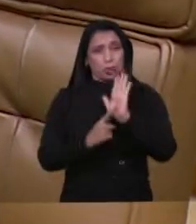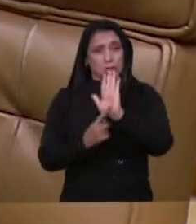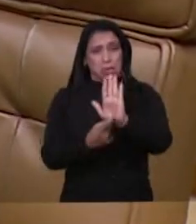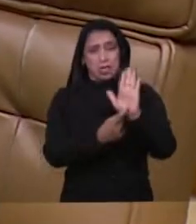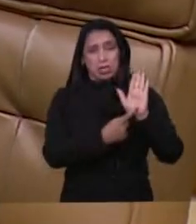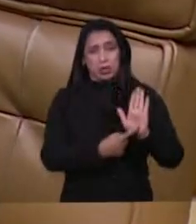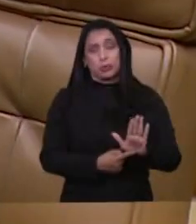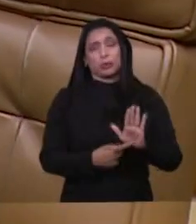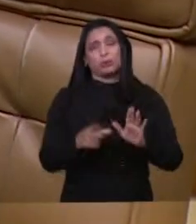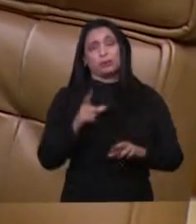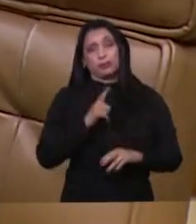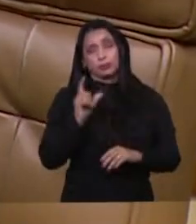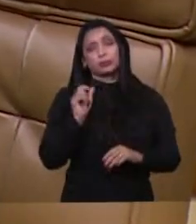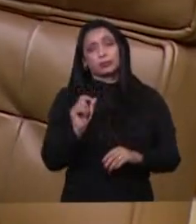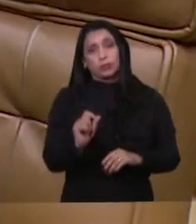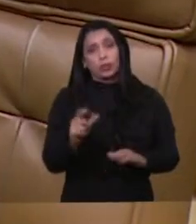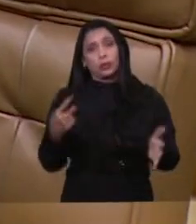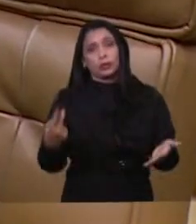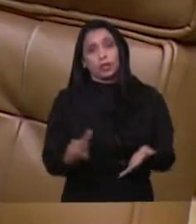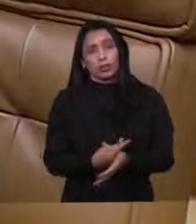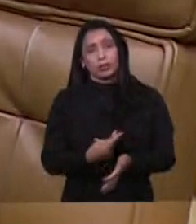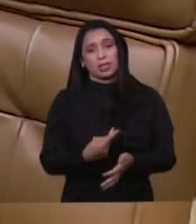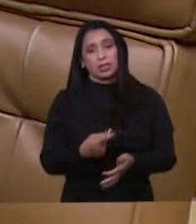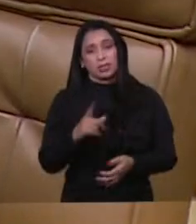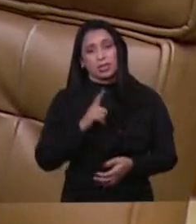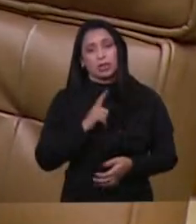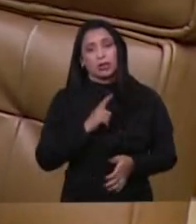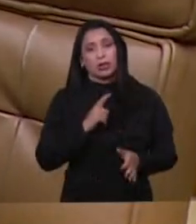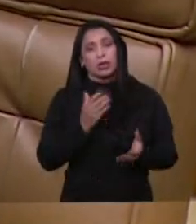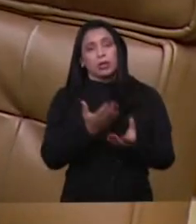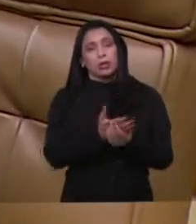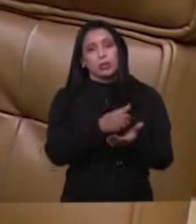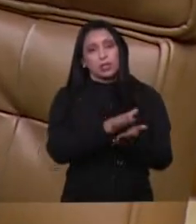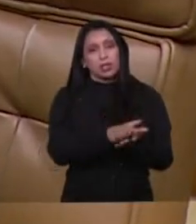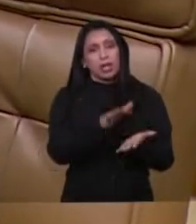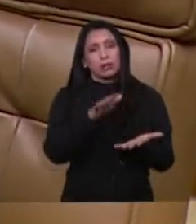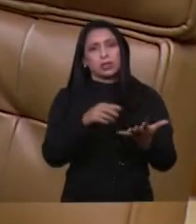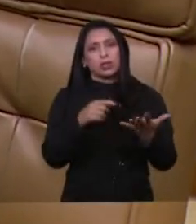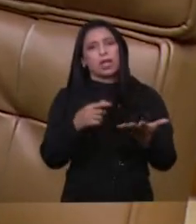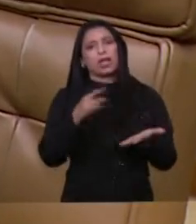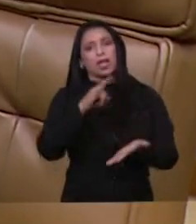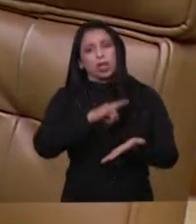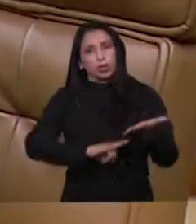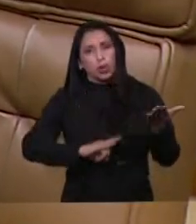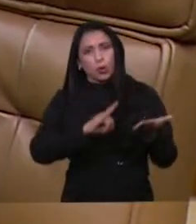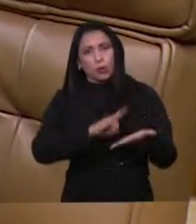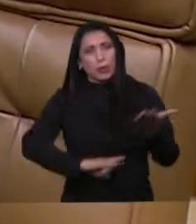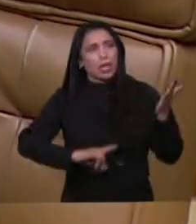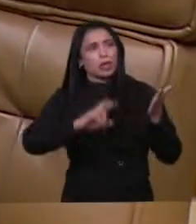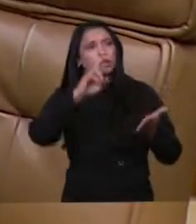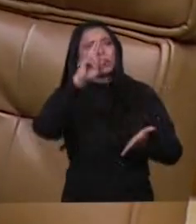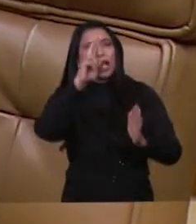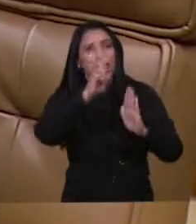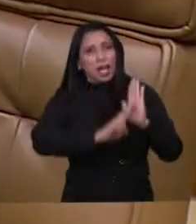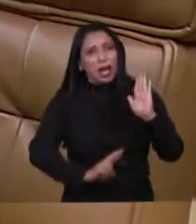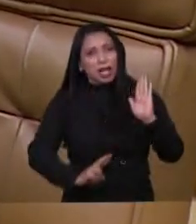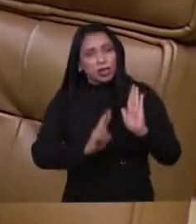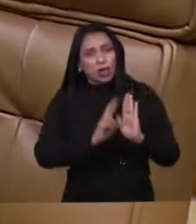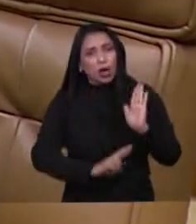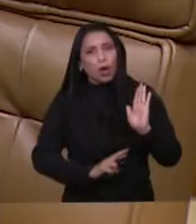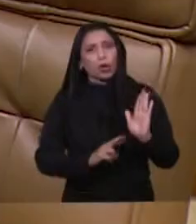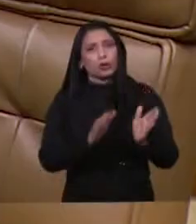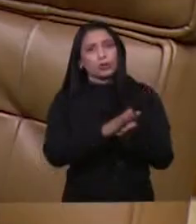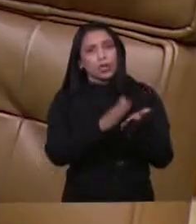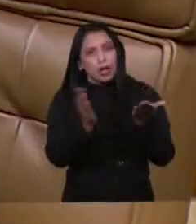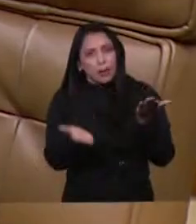retratando o que de forma indiscutível aconteceu, constam nos autos inúmeros formulários, relatórios e documentos